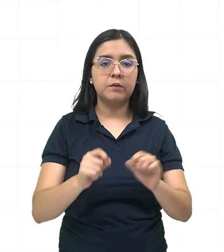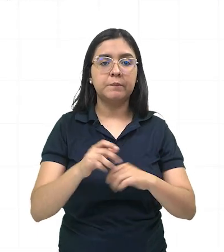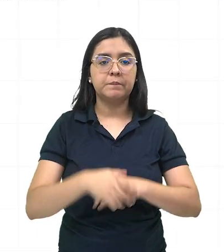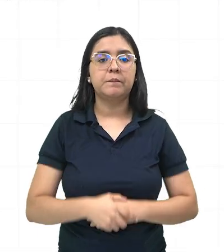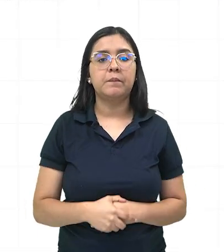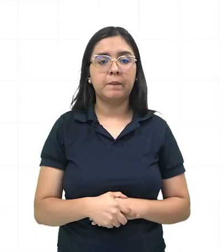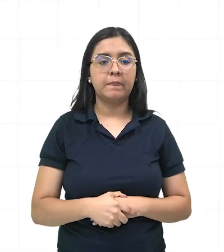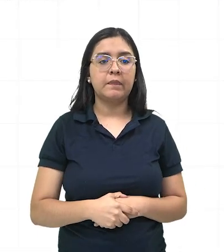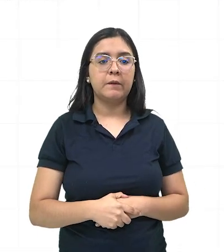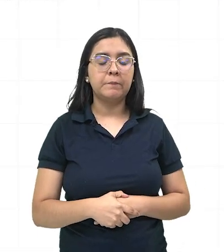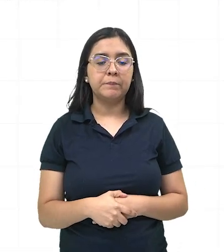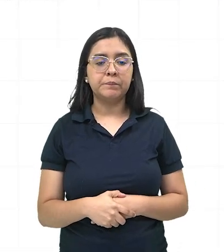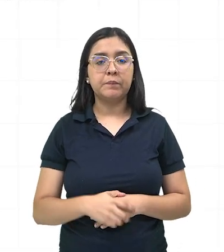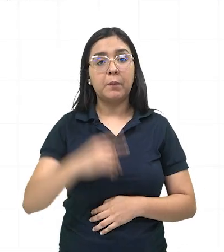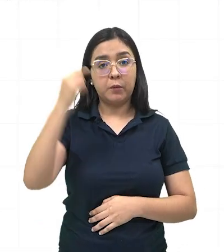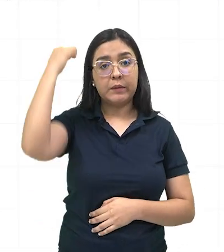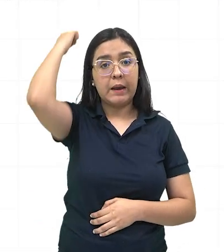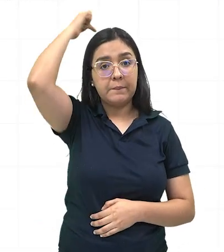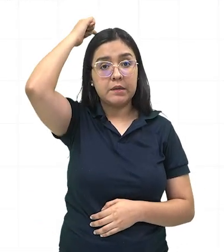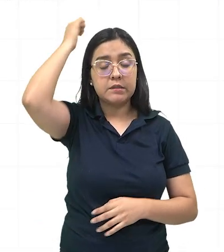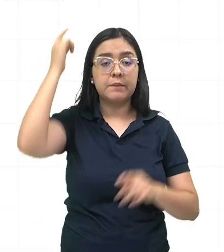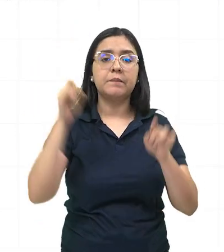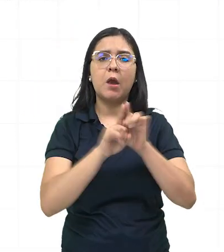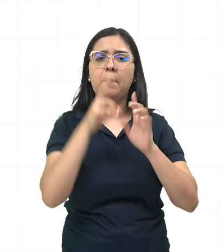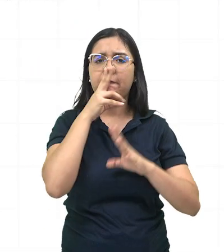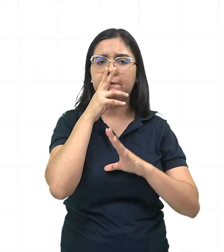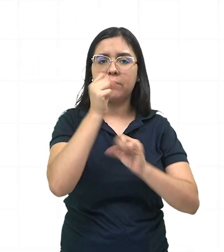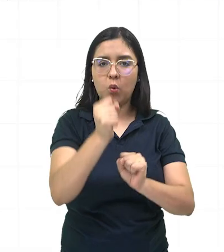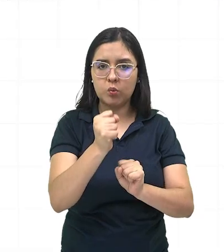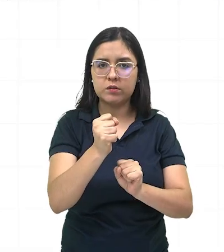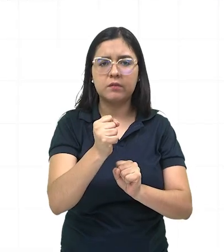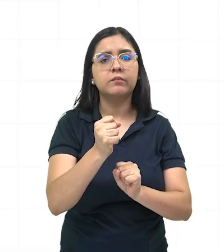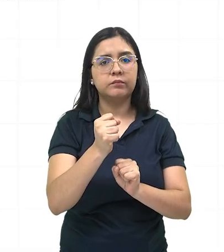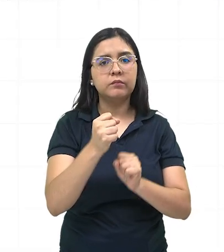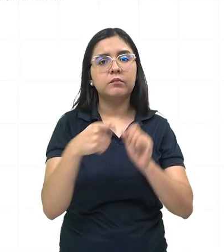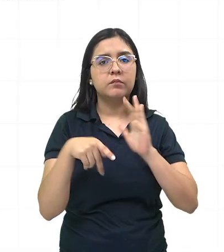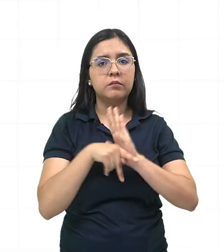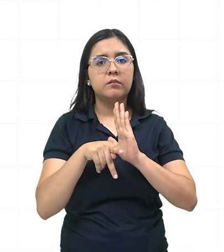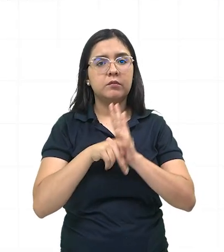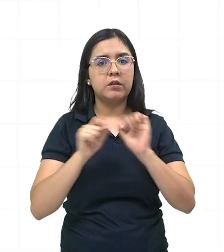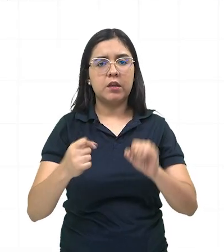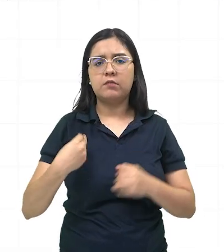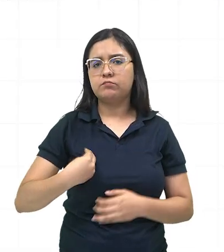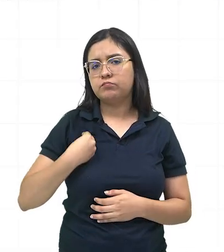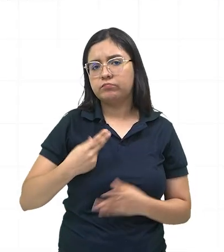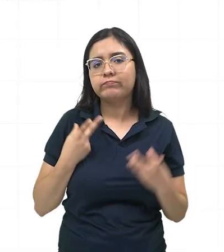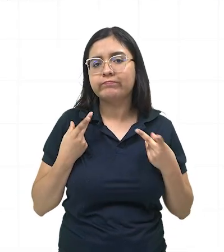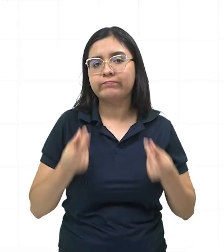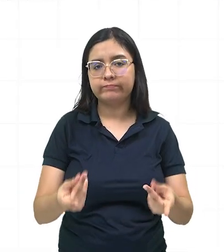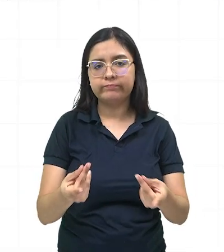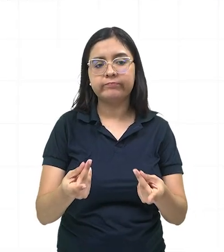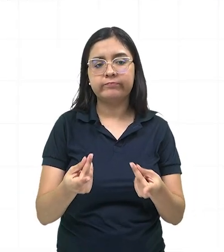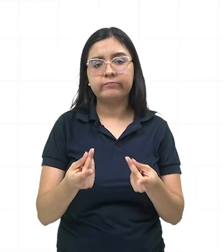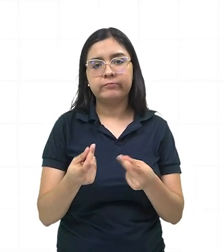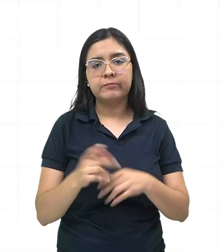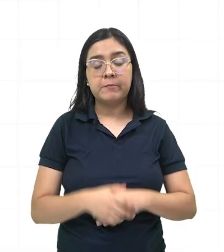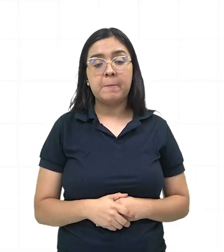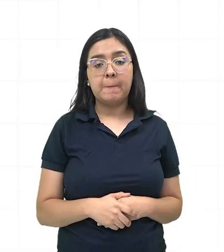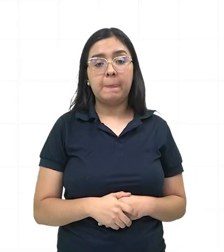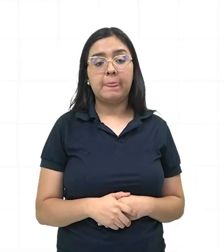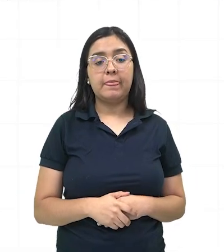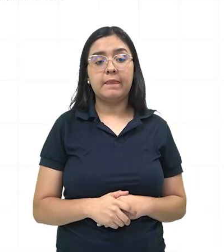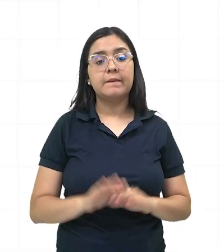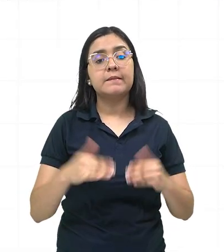é próximo aqui da glândula pineal. Uma força vital e imortal, essa